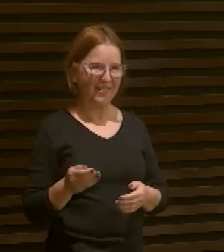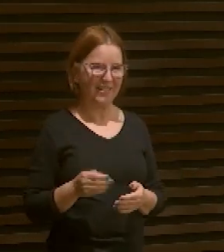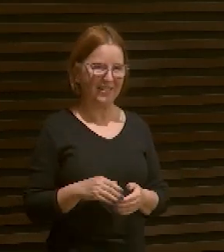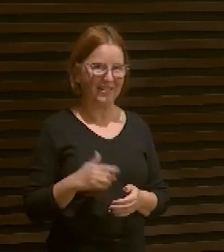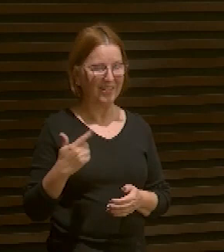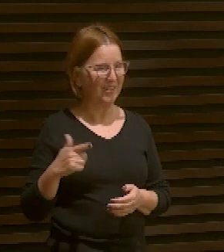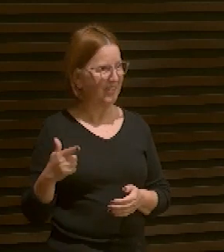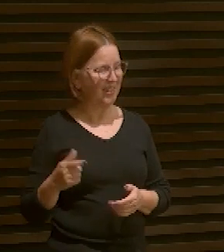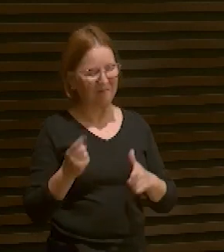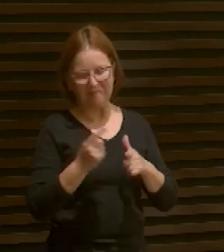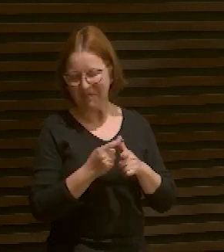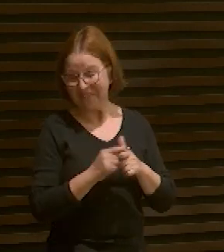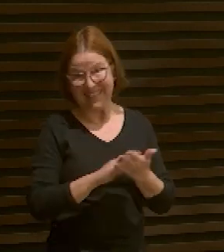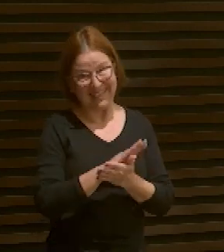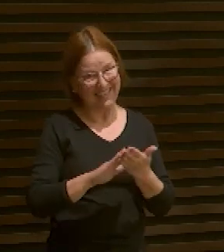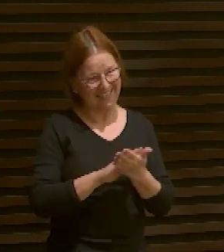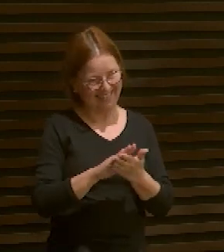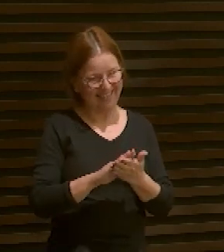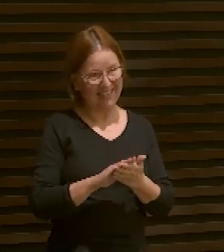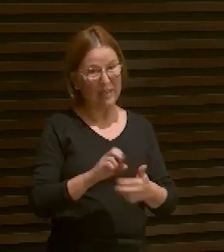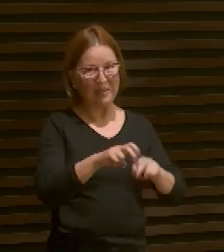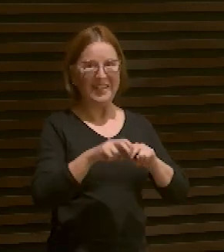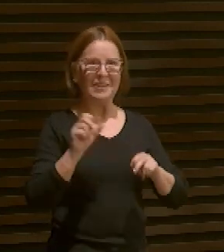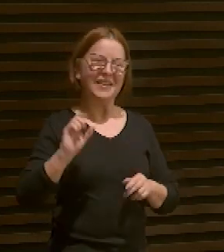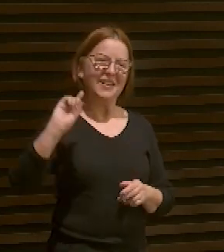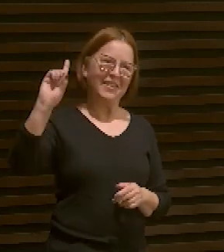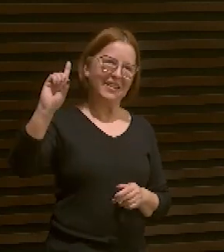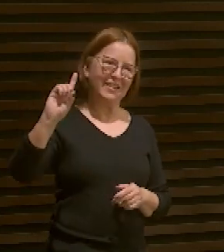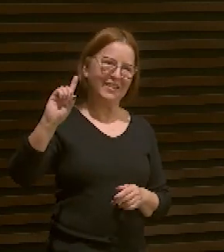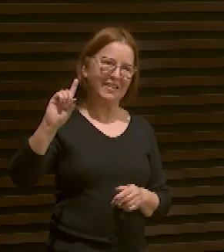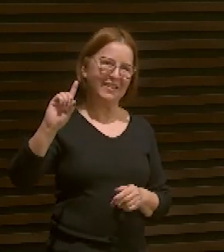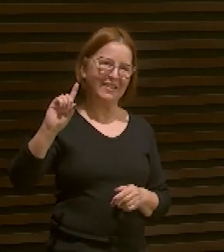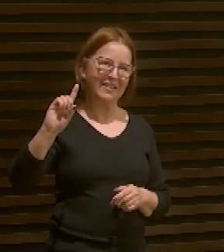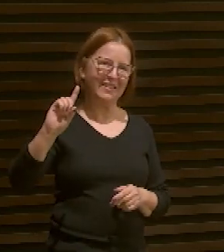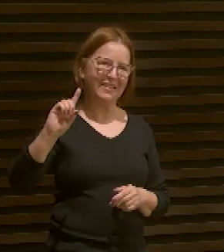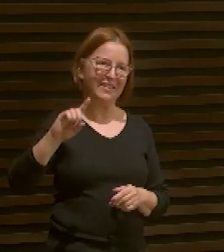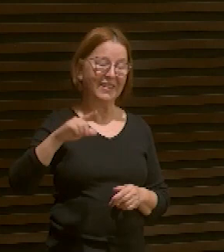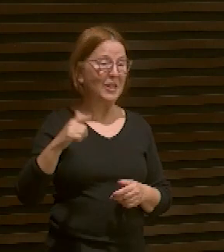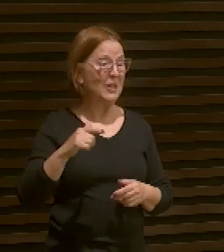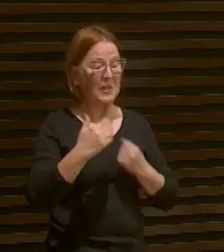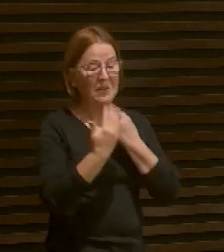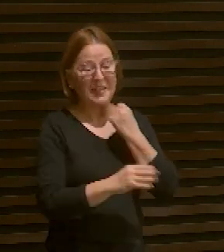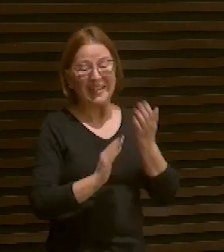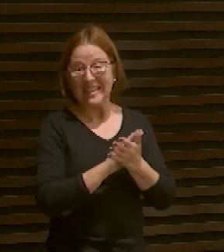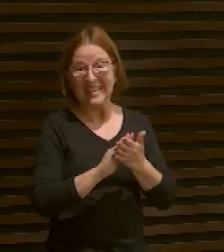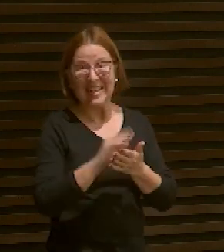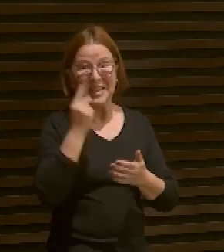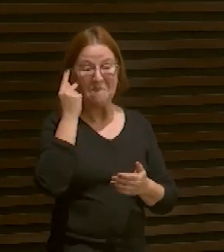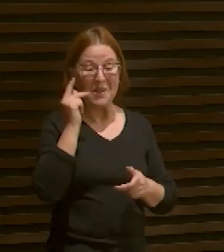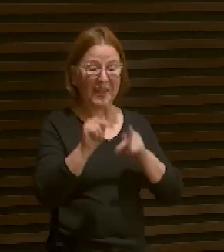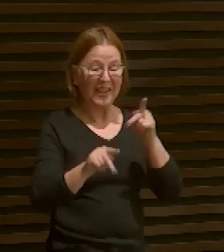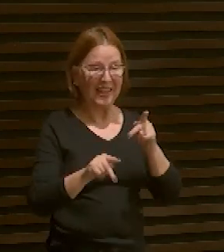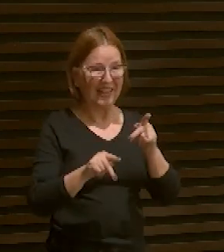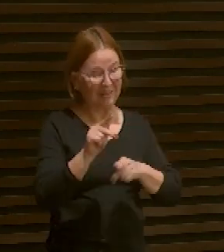mais dívida nenhuma. Por isso que a palavra diz que nenhuma condenação há para os que estão em